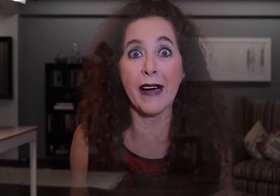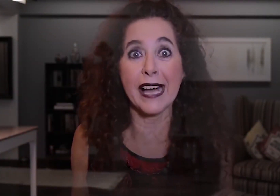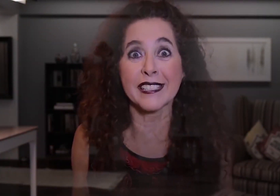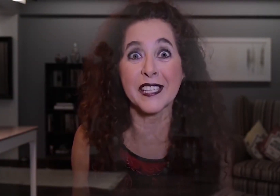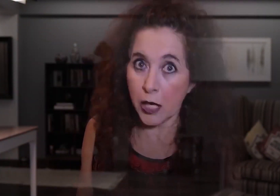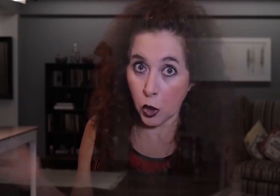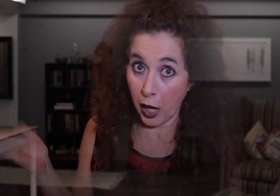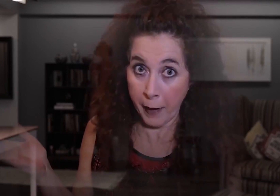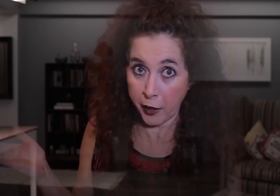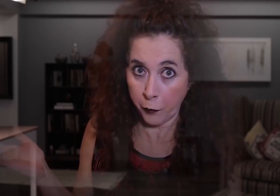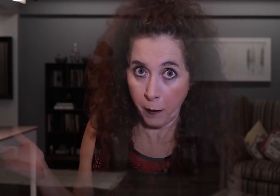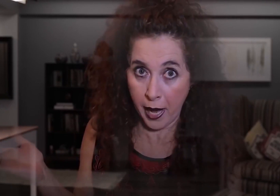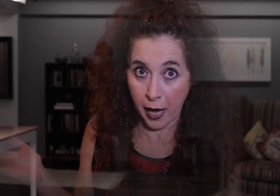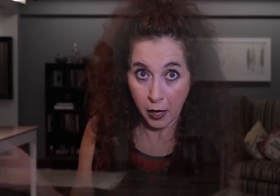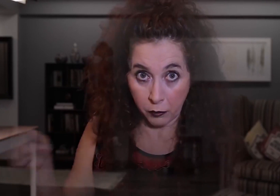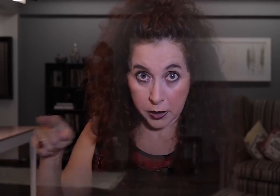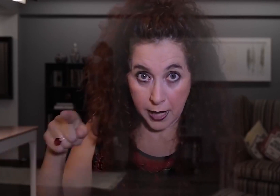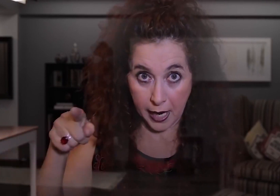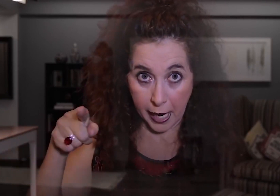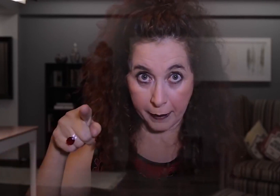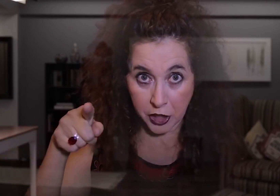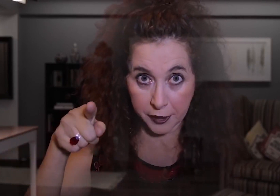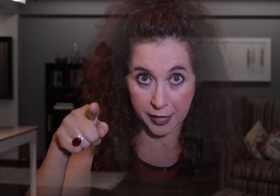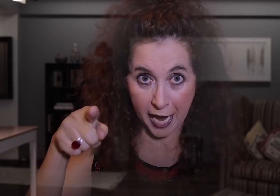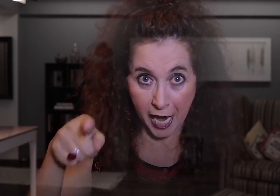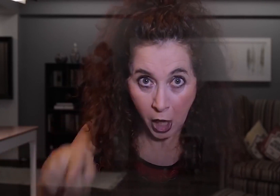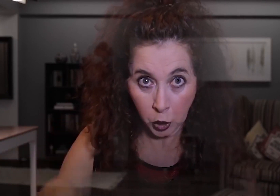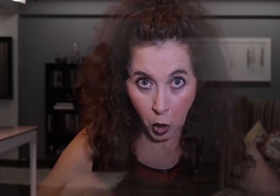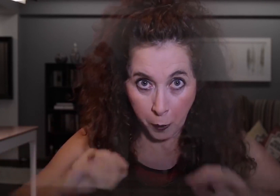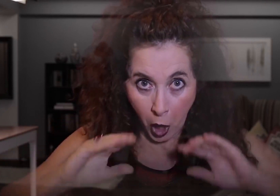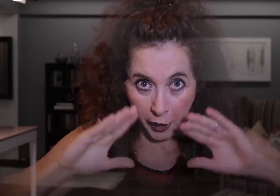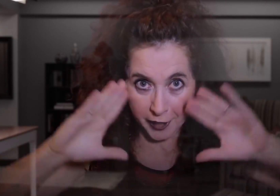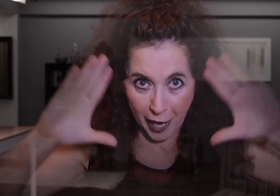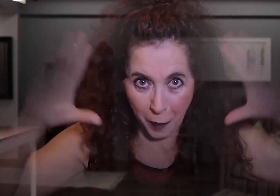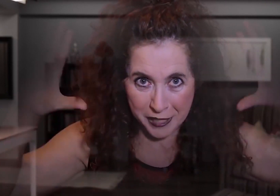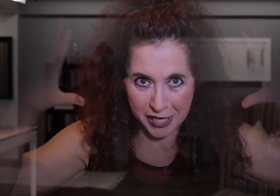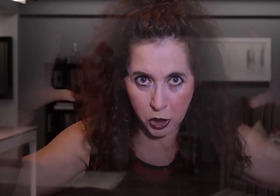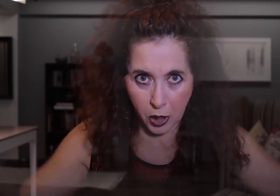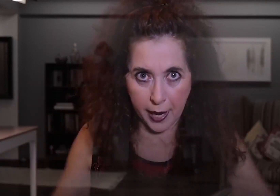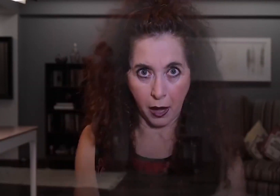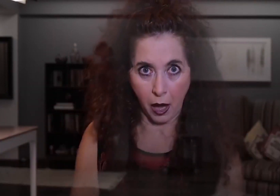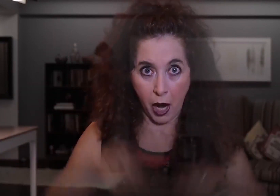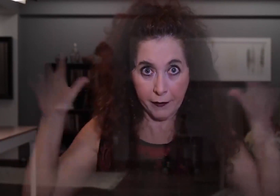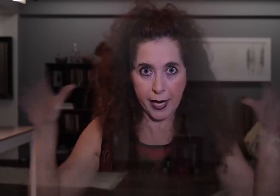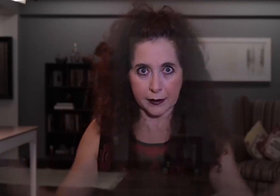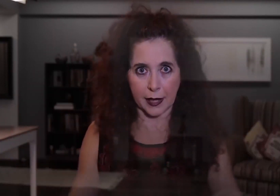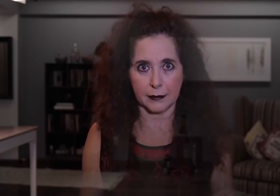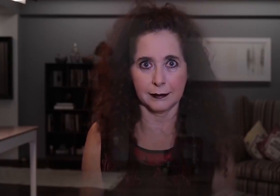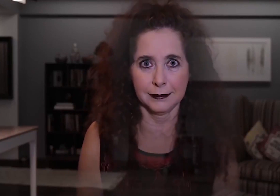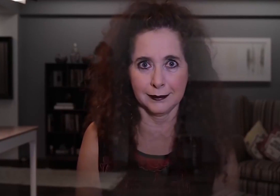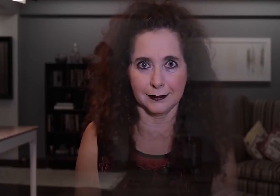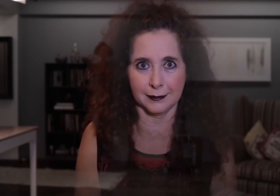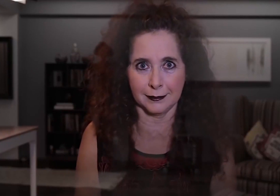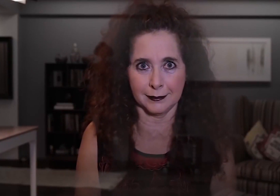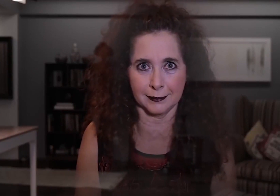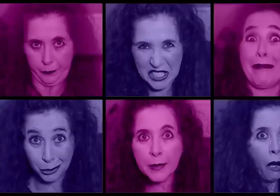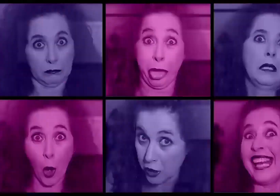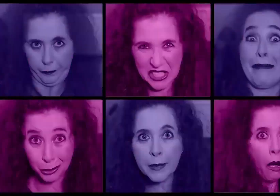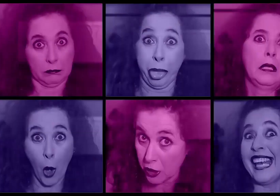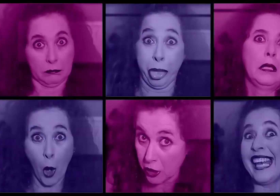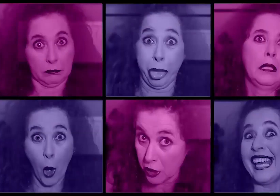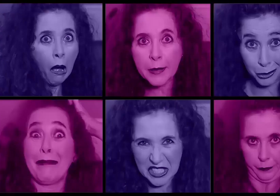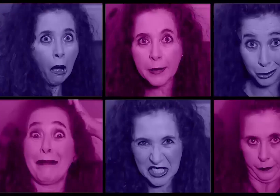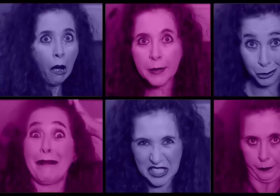Insuportáveis! Tudo bom? Eu sou Emília Vasquez e só lamento informar, você acaba de entrar no blog da obsessora. Roda